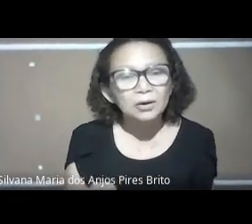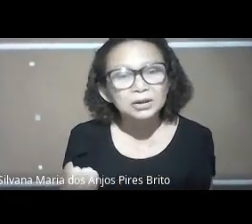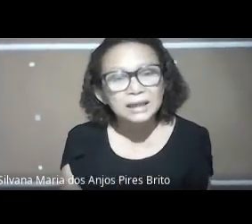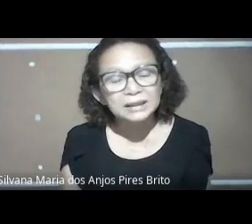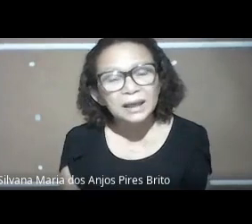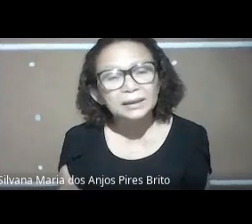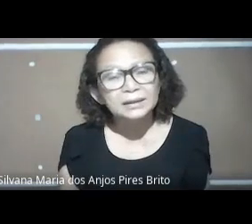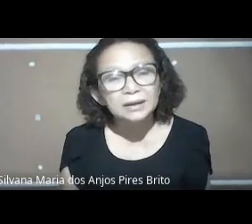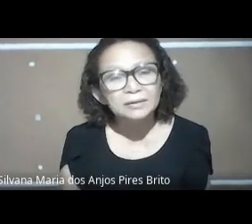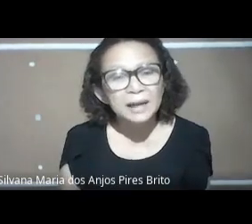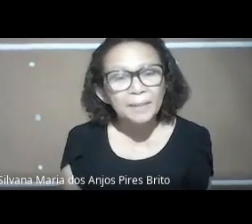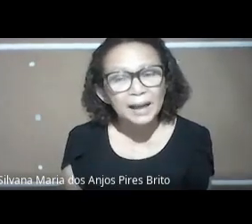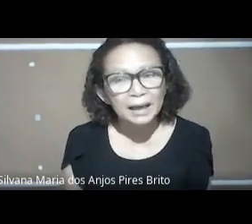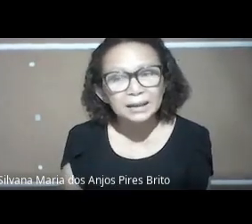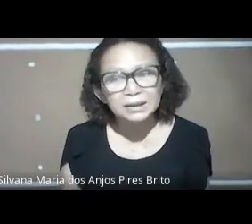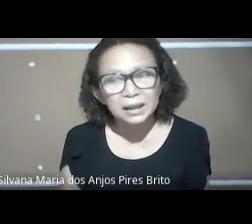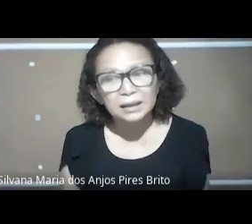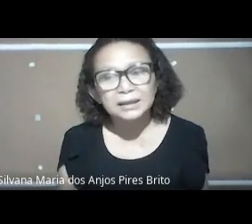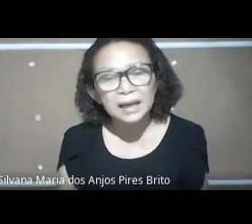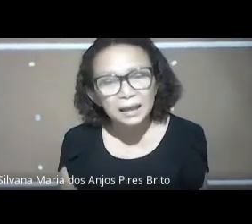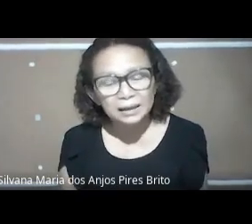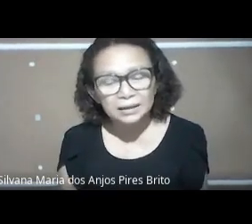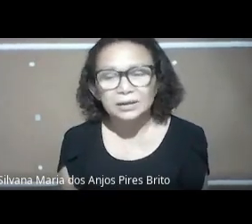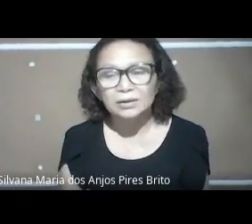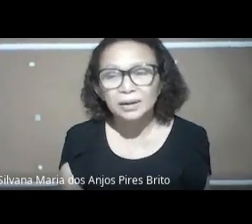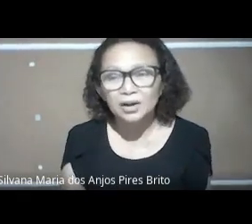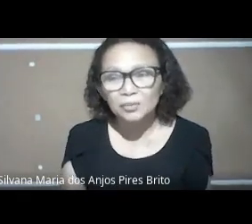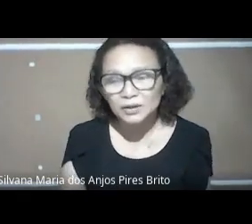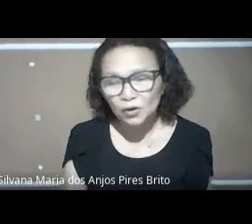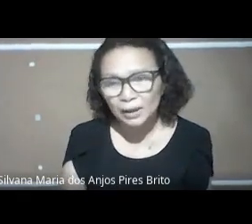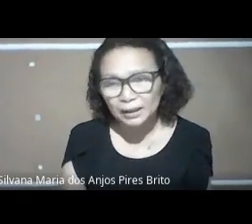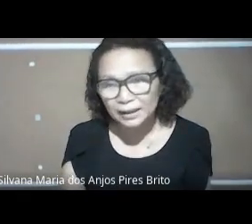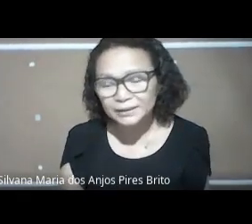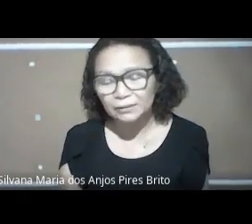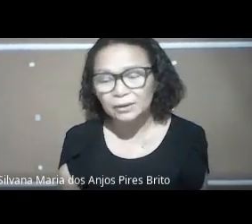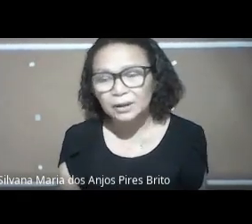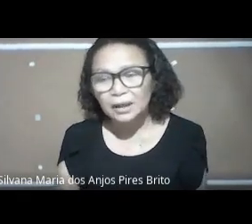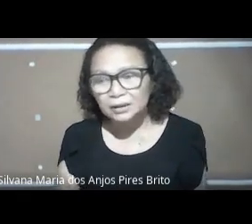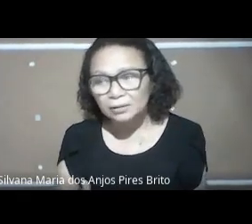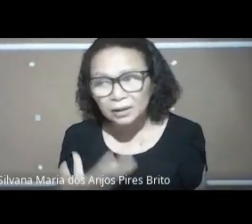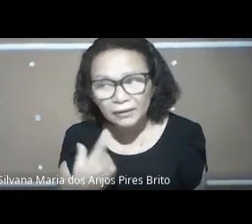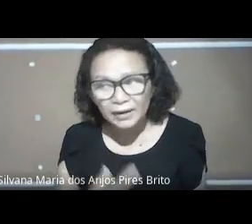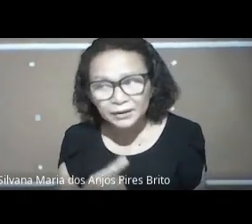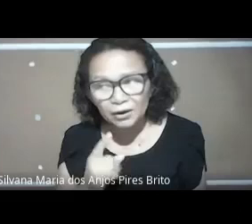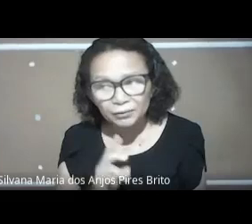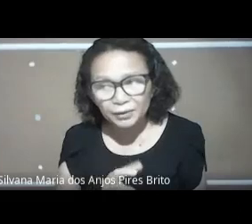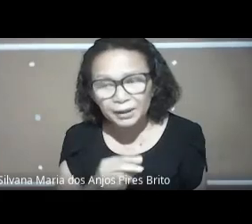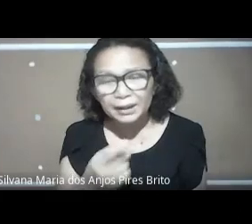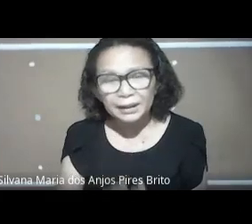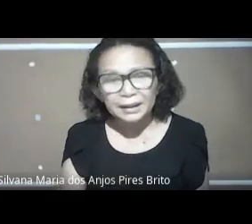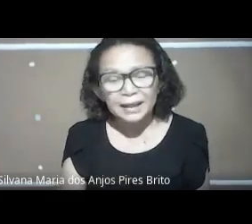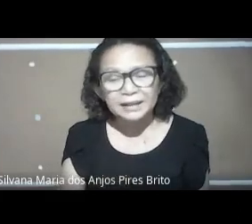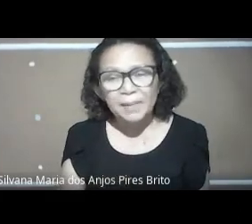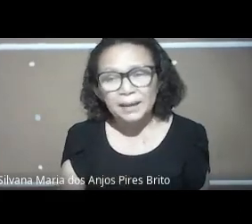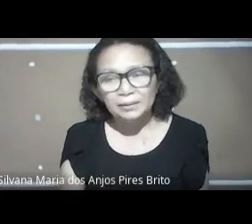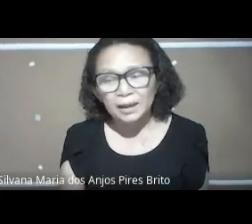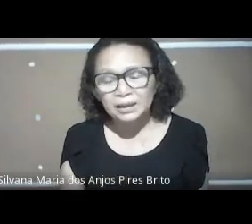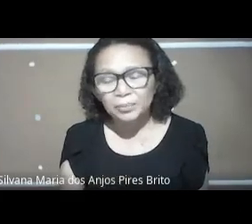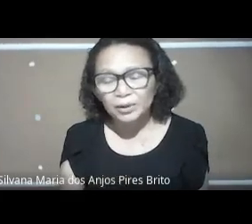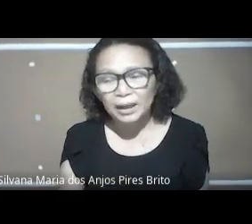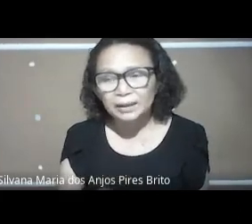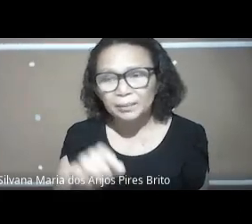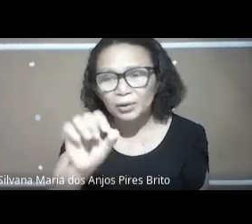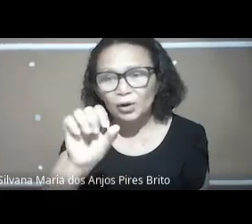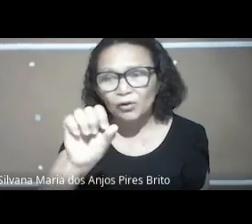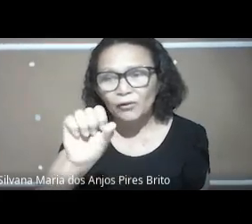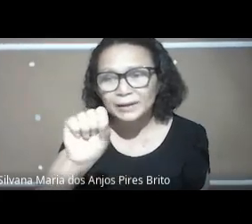Aqui onde as letras estão separadas, letras a letras. Eu tenho uma soletração. Então, toda vez que eu vi que está separado letra